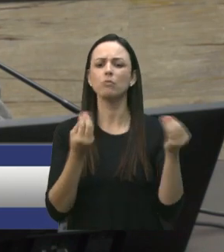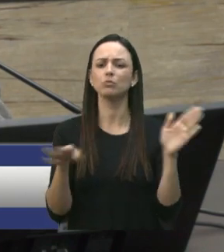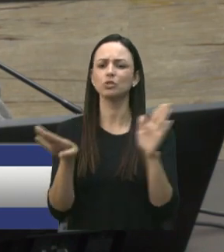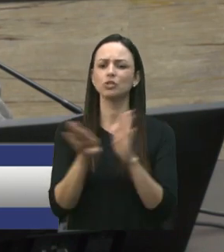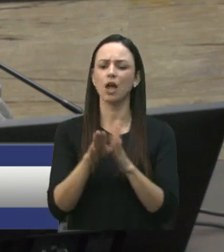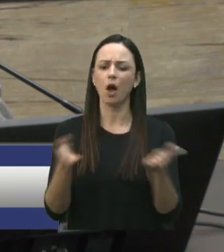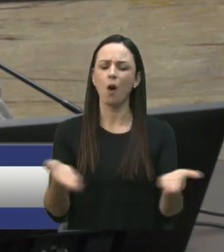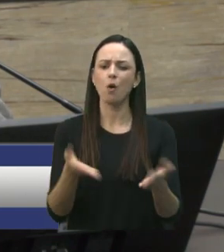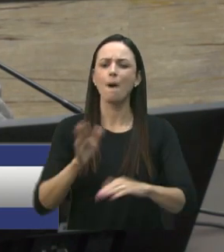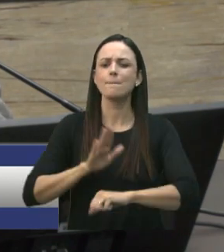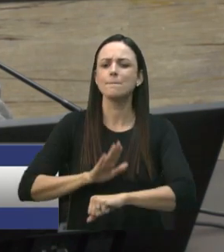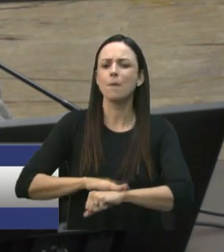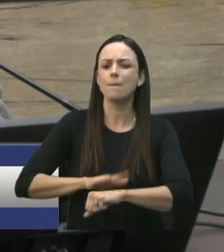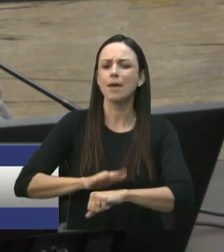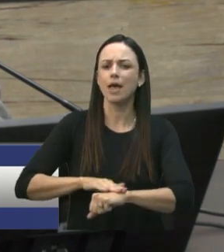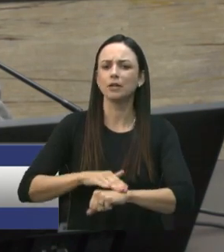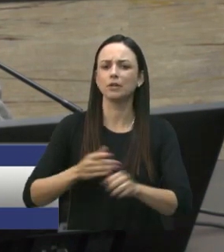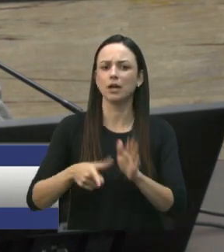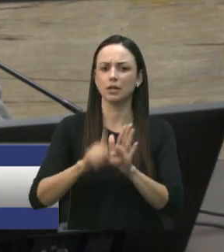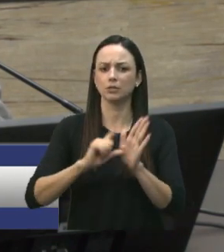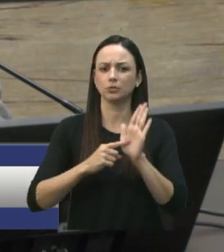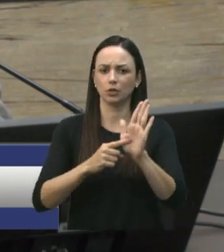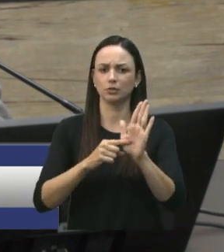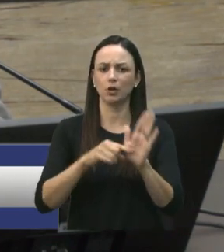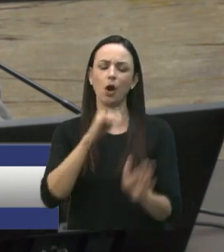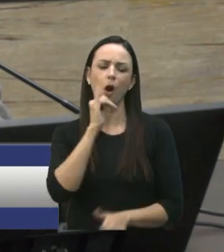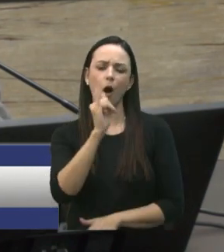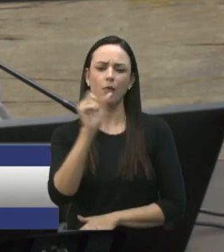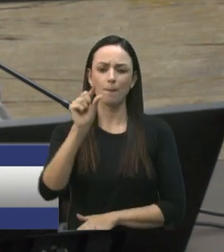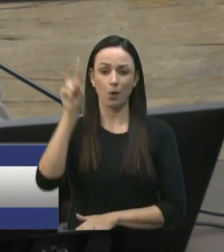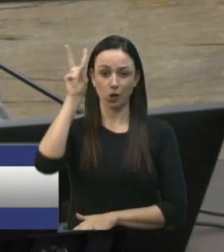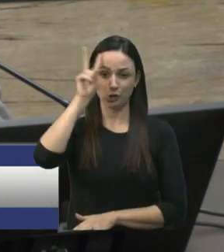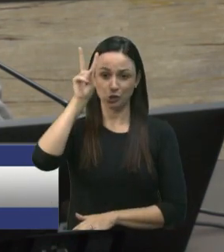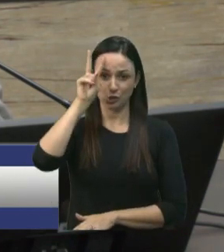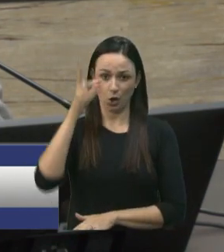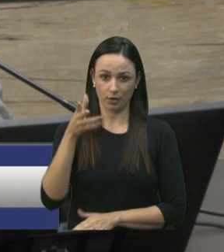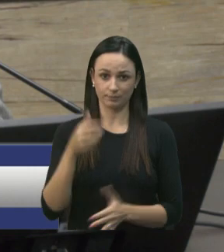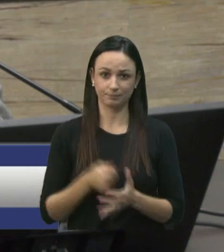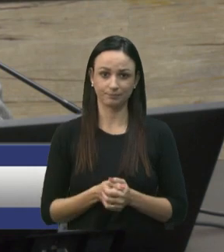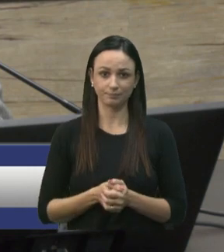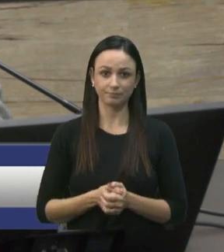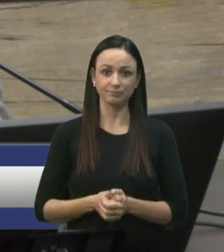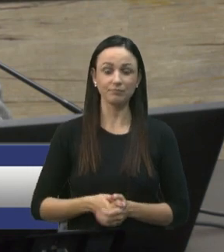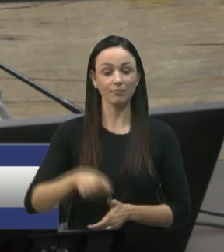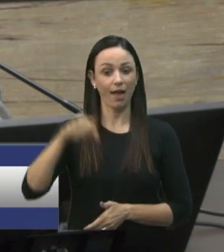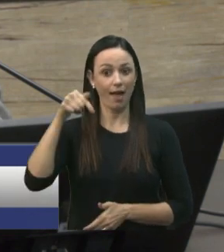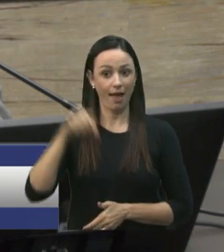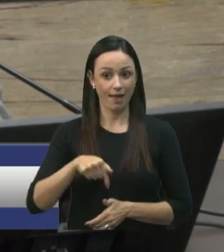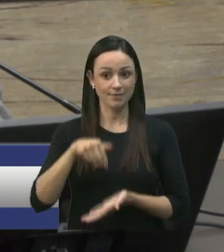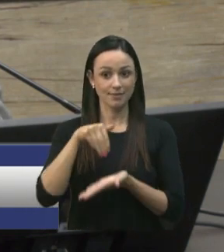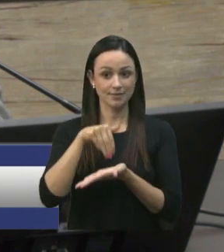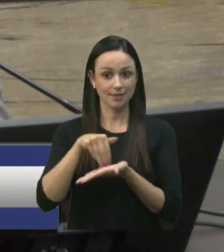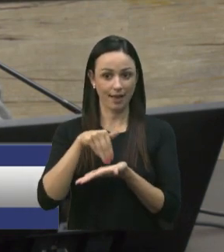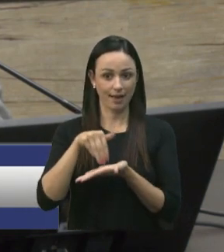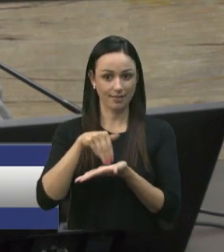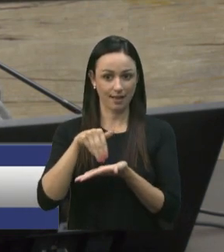de apresentarmos aí um pouquinho, então contar um pouco de história em relação a isso. Esta secretaria,